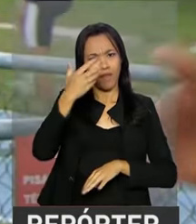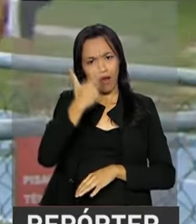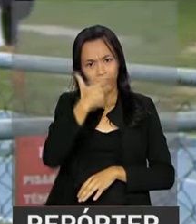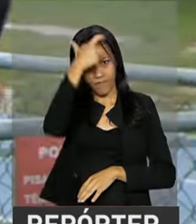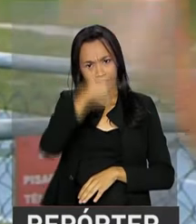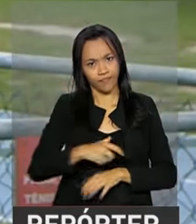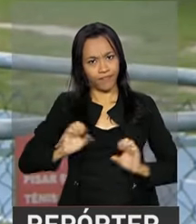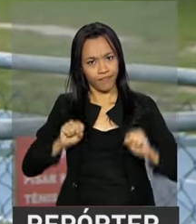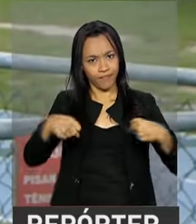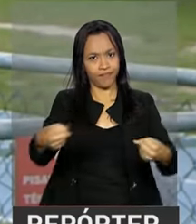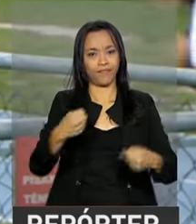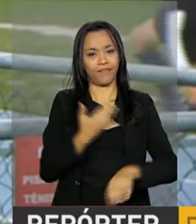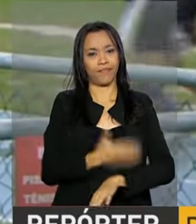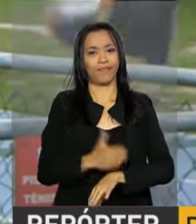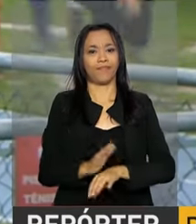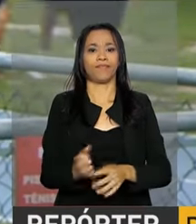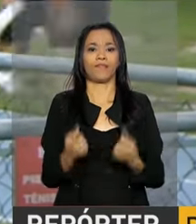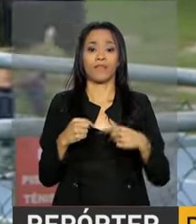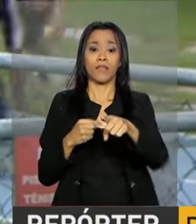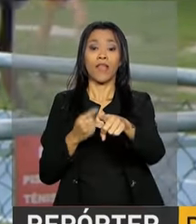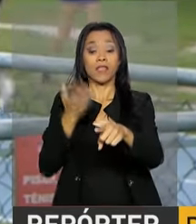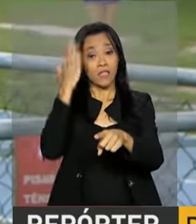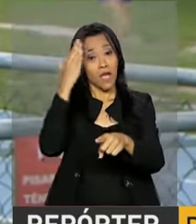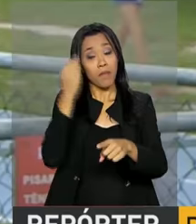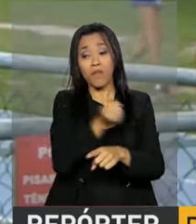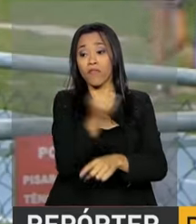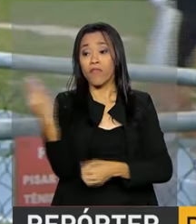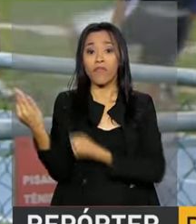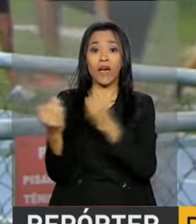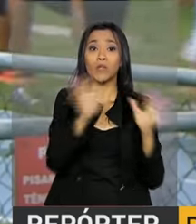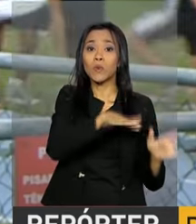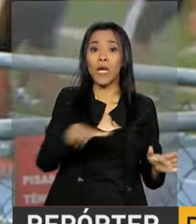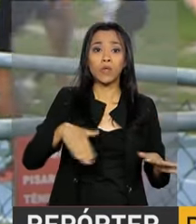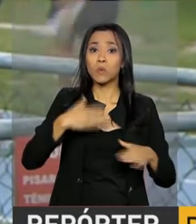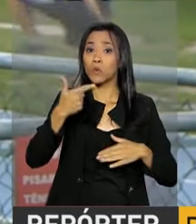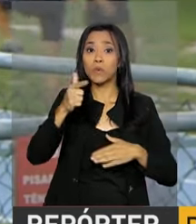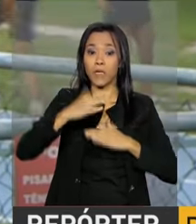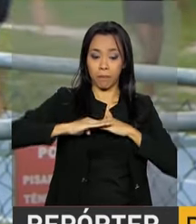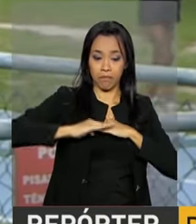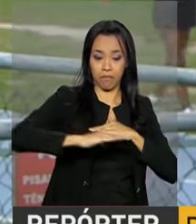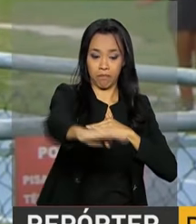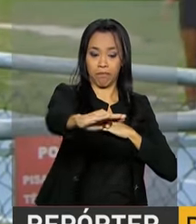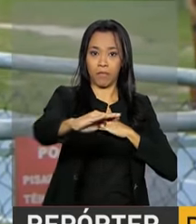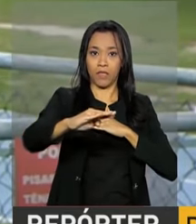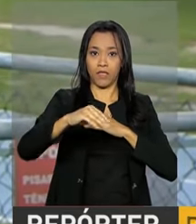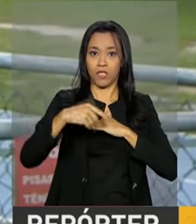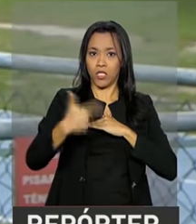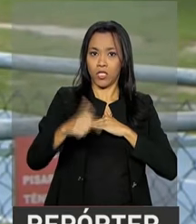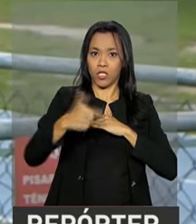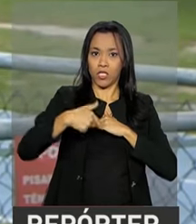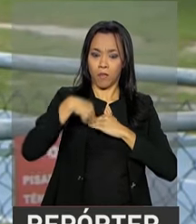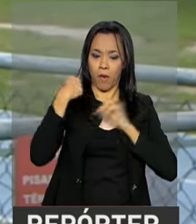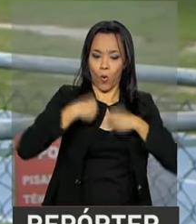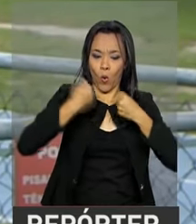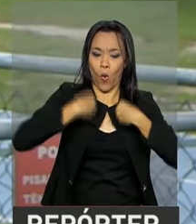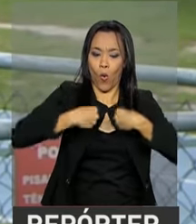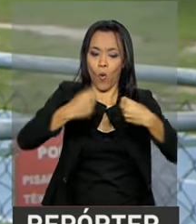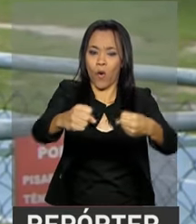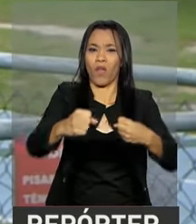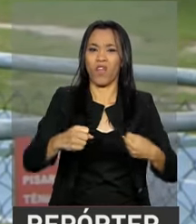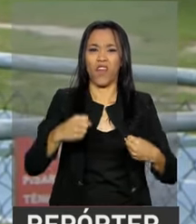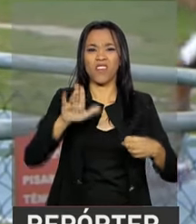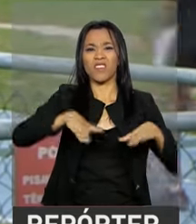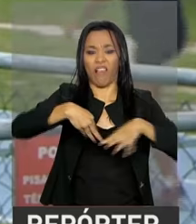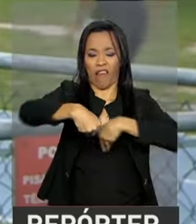gente sabe que em muitos lugares tem crianças que não têm uma pista, tem uma pista de carvão, uma pista de areia